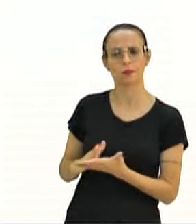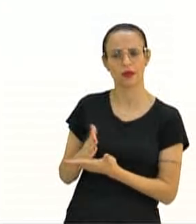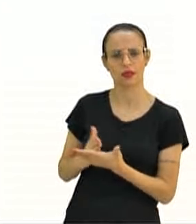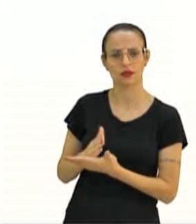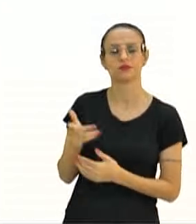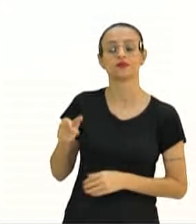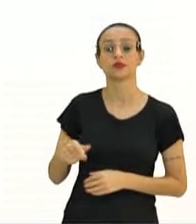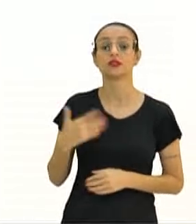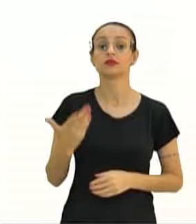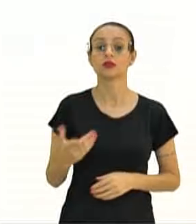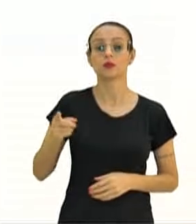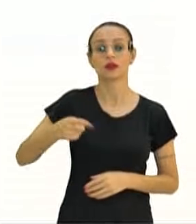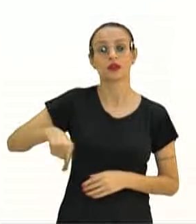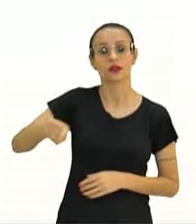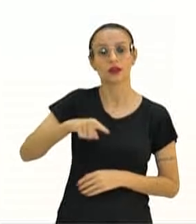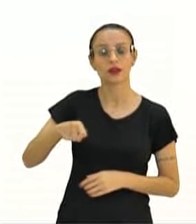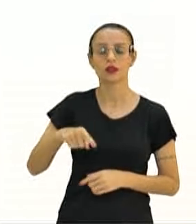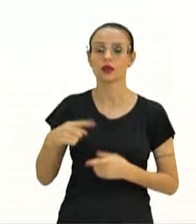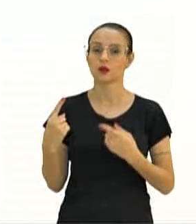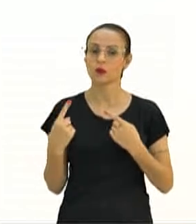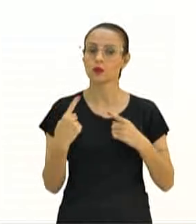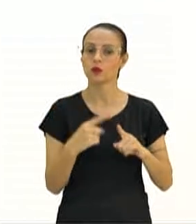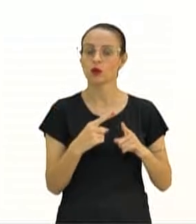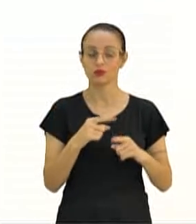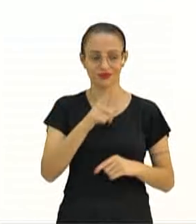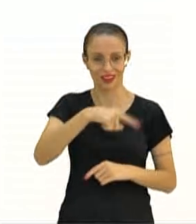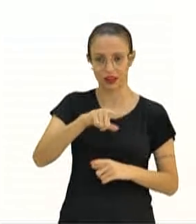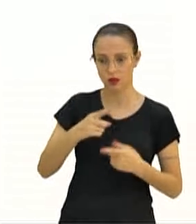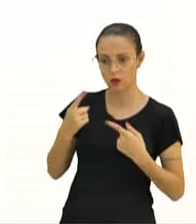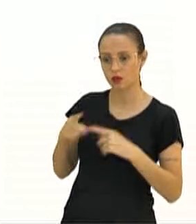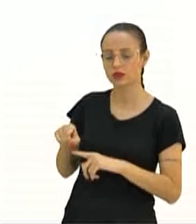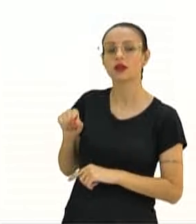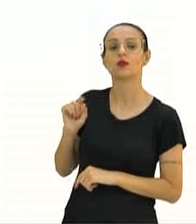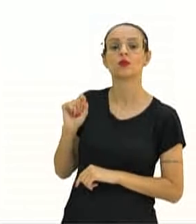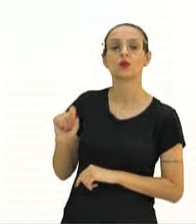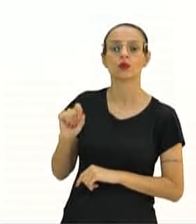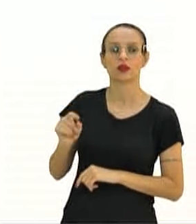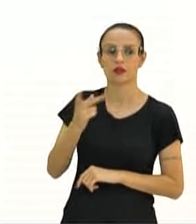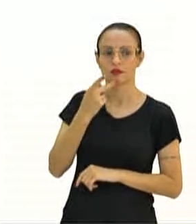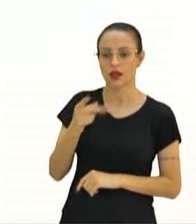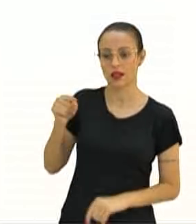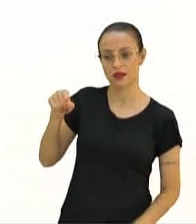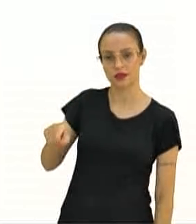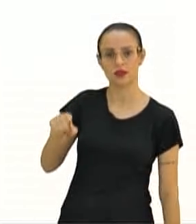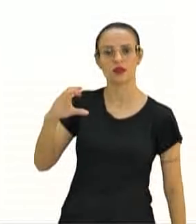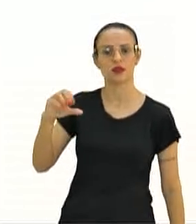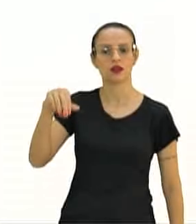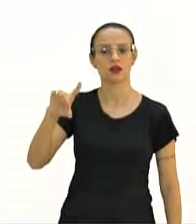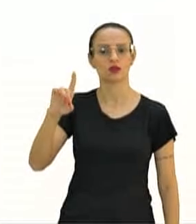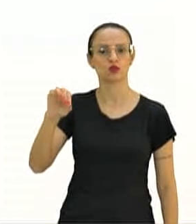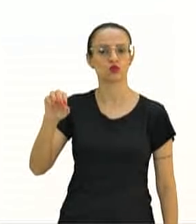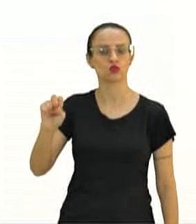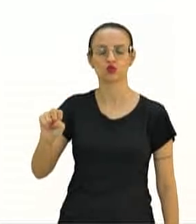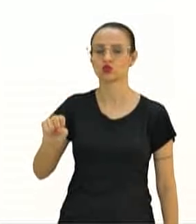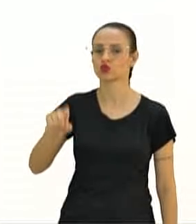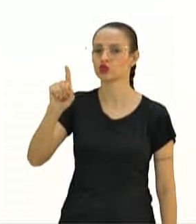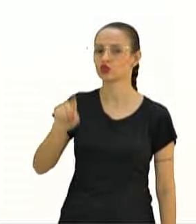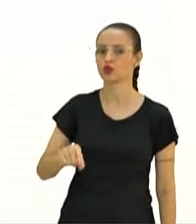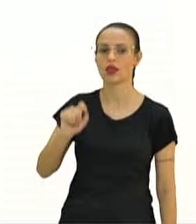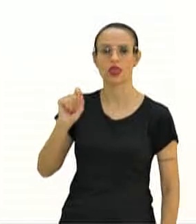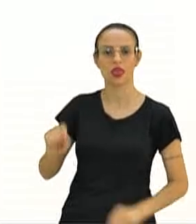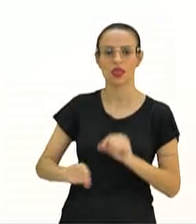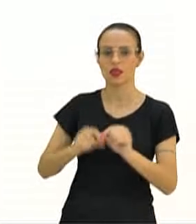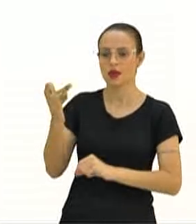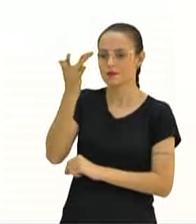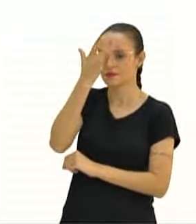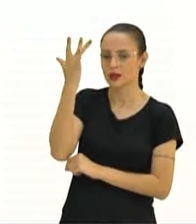E esse movimento contrário a Canudos passa a dizer que o Arraial de Canudo era um reduto de